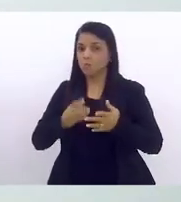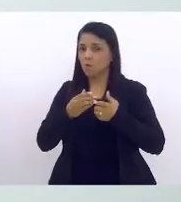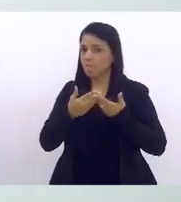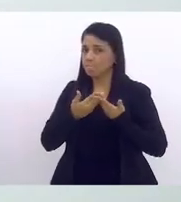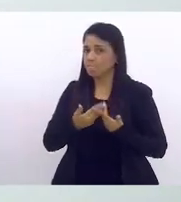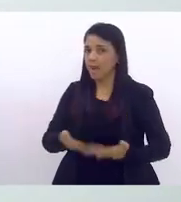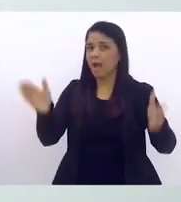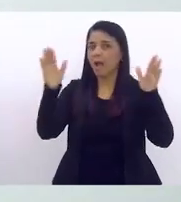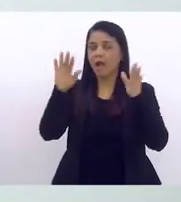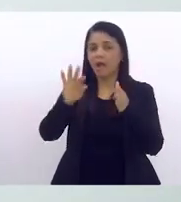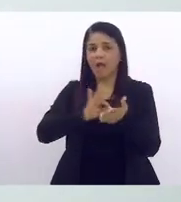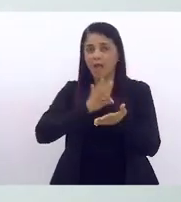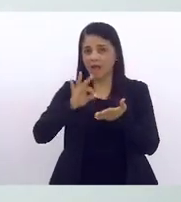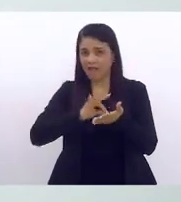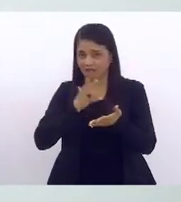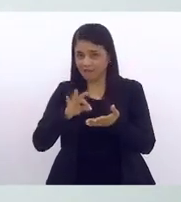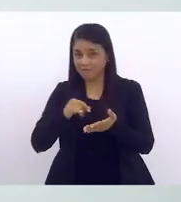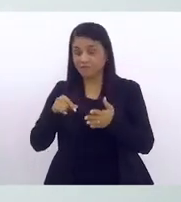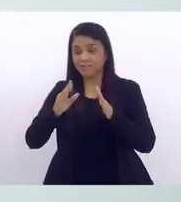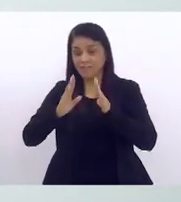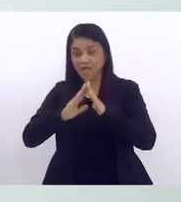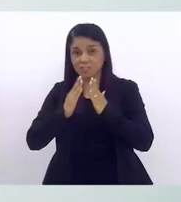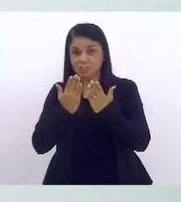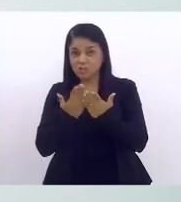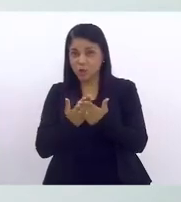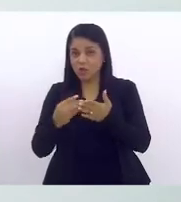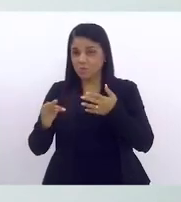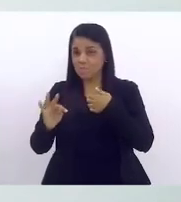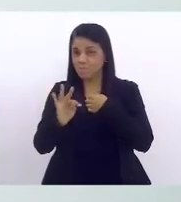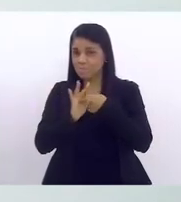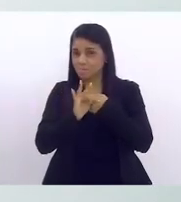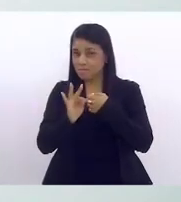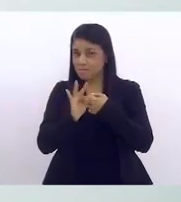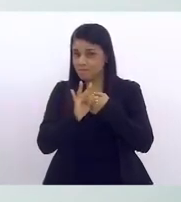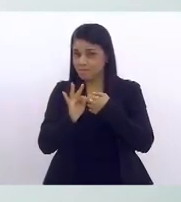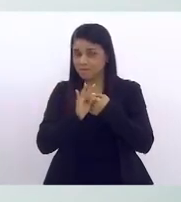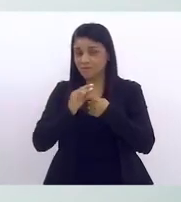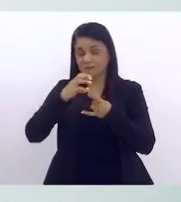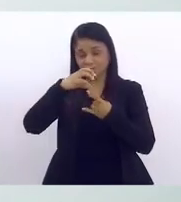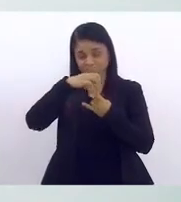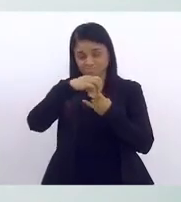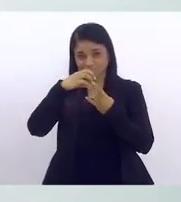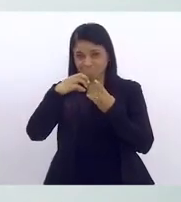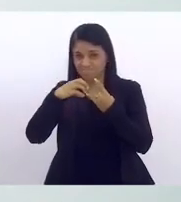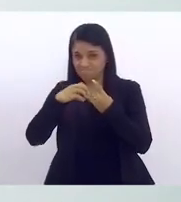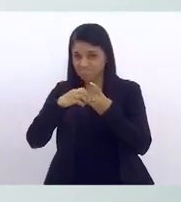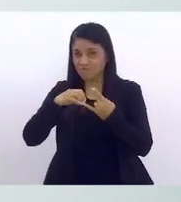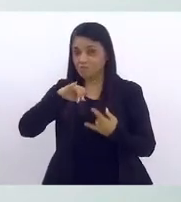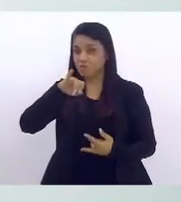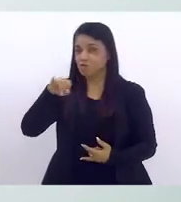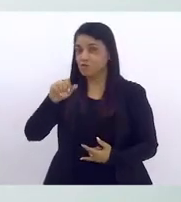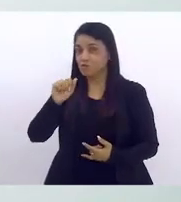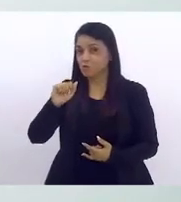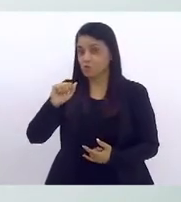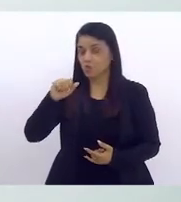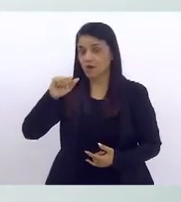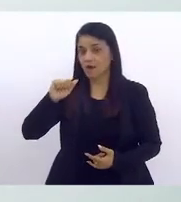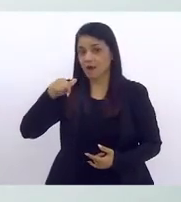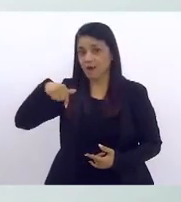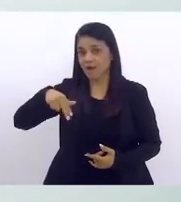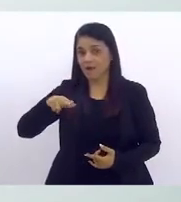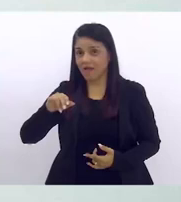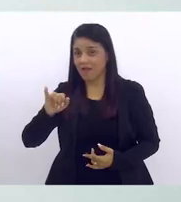vamos fazer isso na Escola Politécnica de Saúde Joaquim Venâncio da Fiocruz. Uma chancela. E precisamos de um campo de estar na